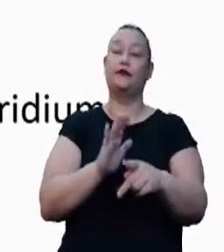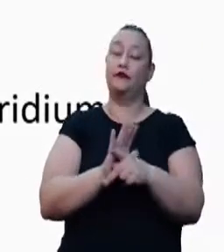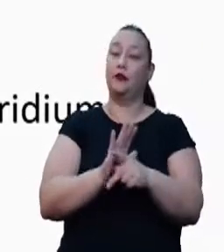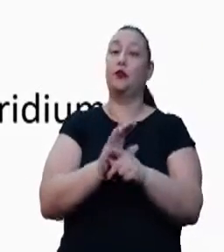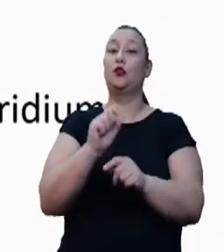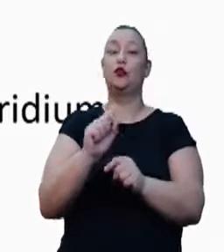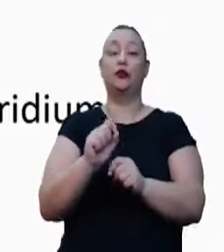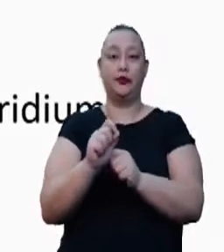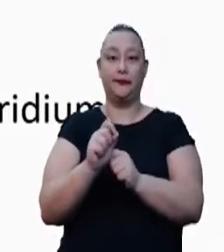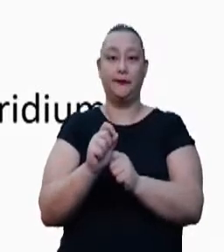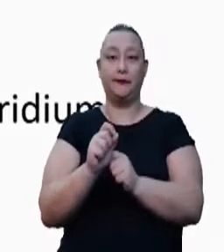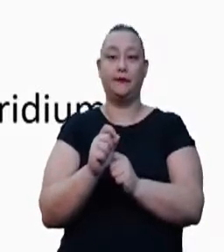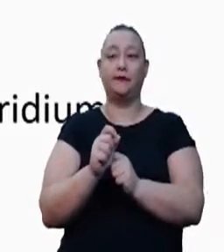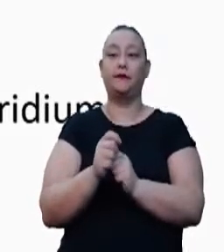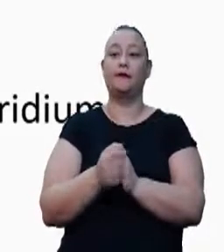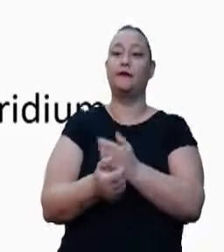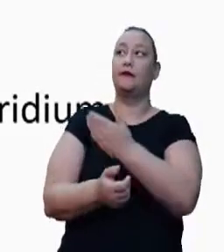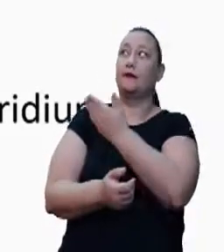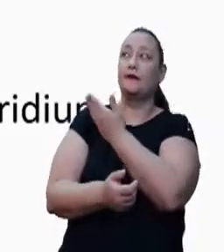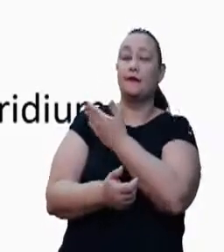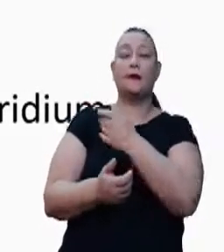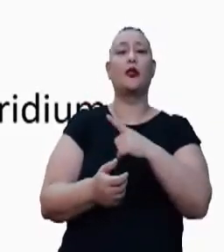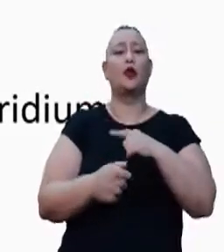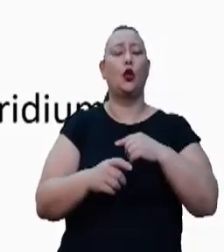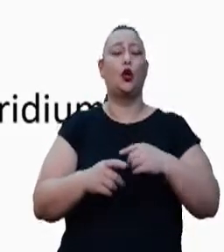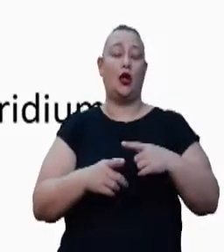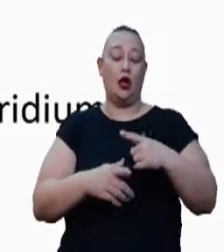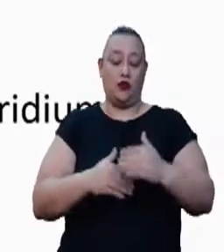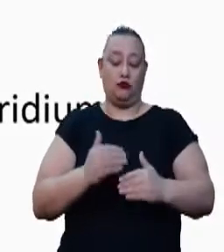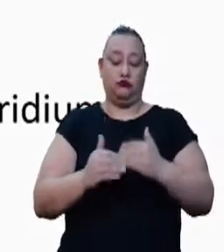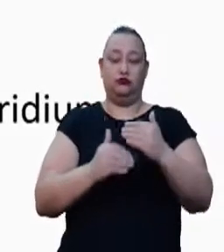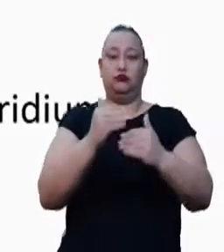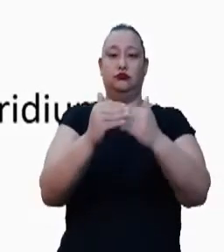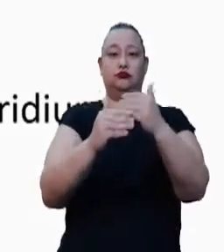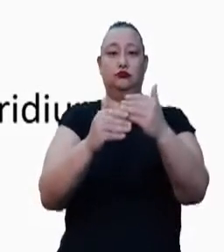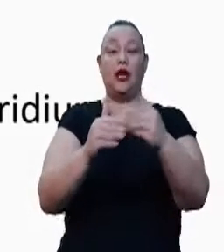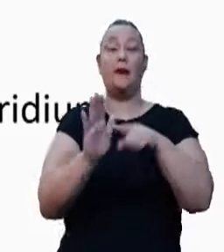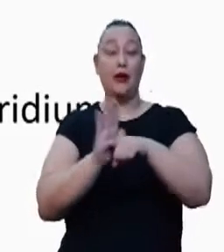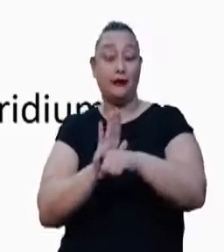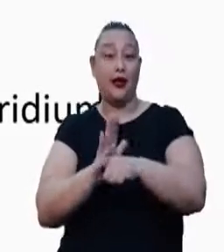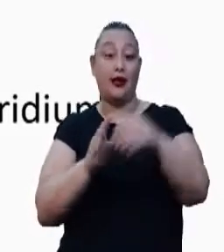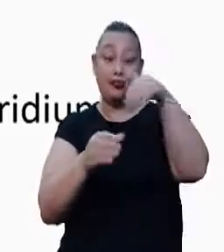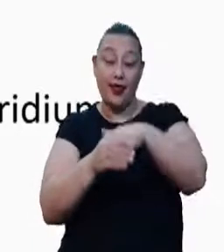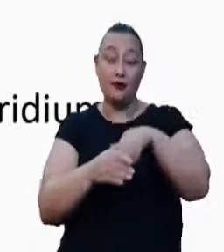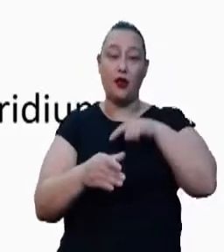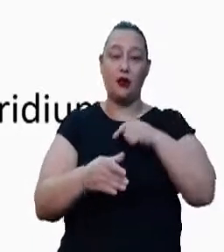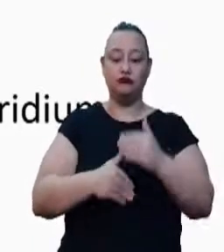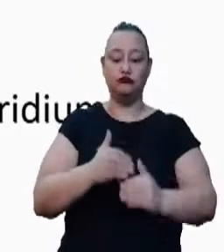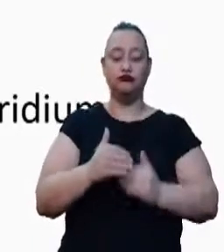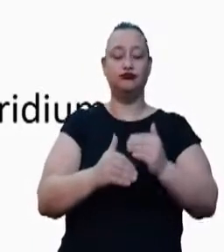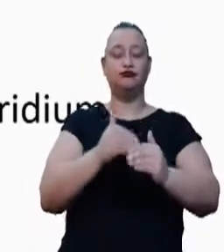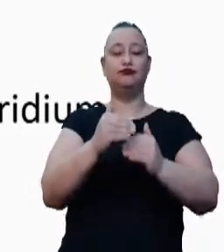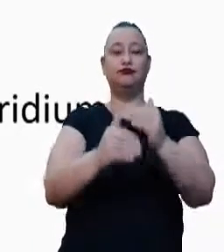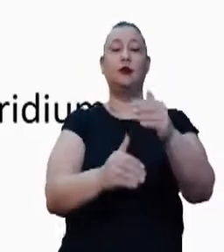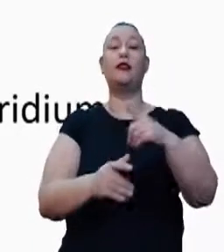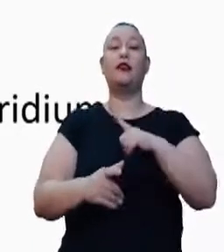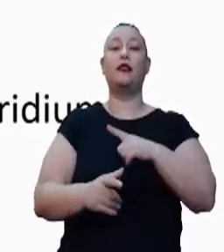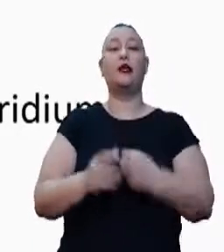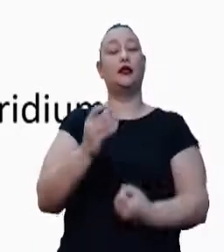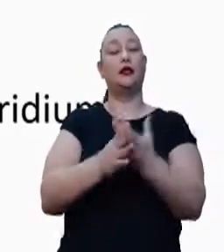bactéria Clostridium botulinum durante o crescimento e a reprodução dessa bactéria. Então, durante seu crescimento e reprodução,